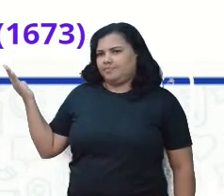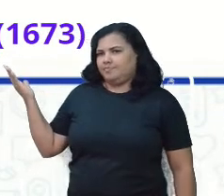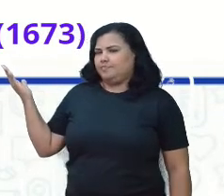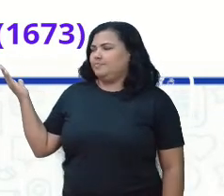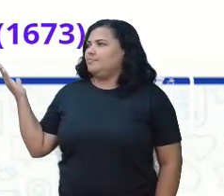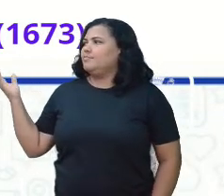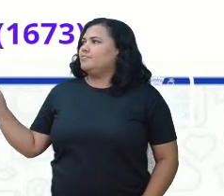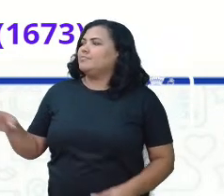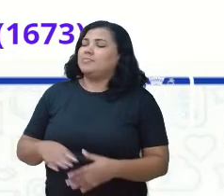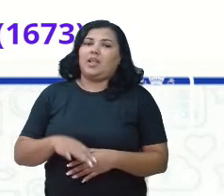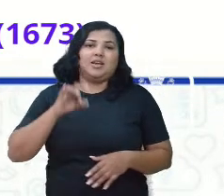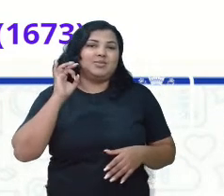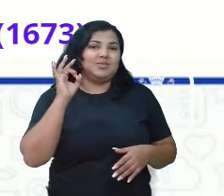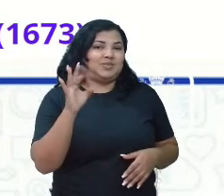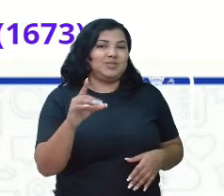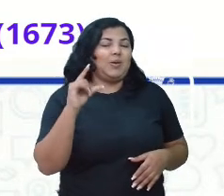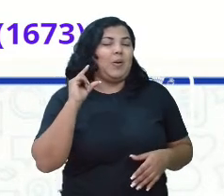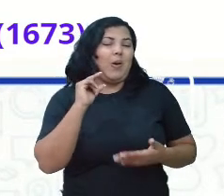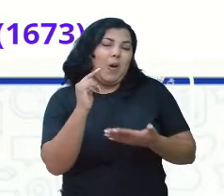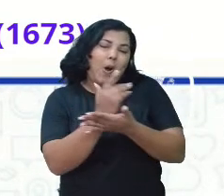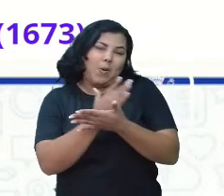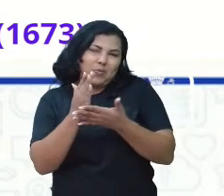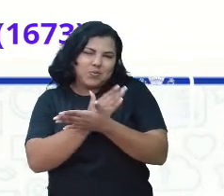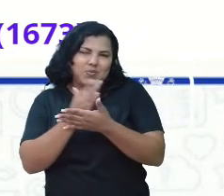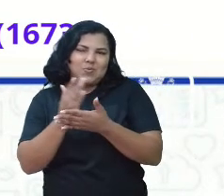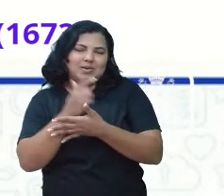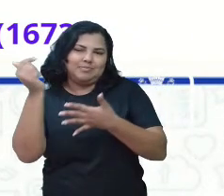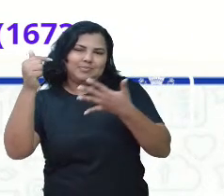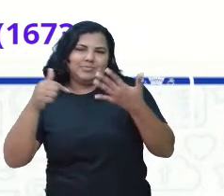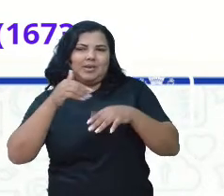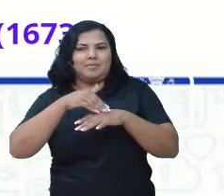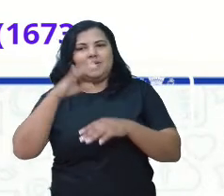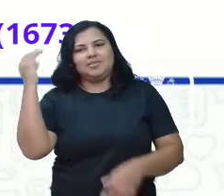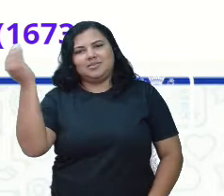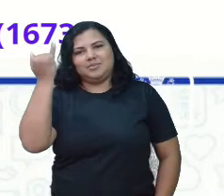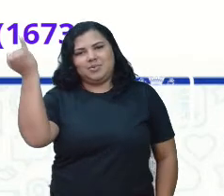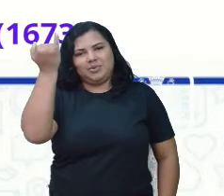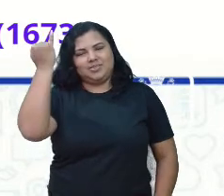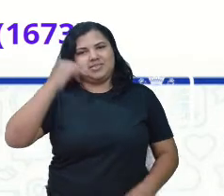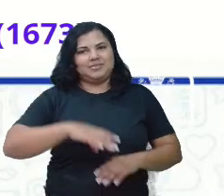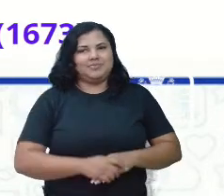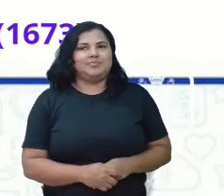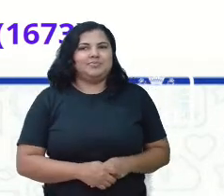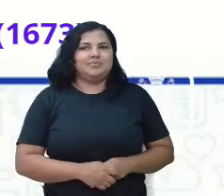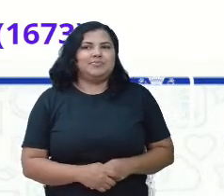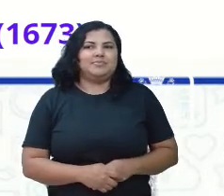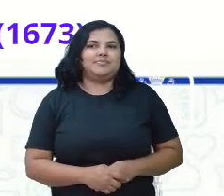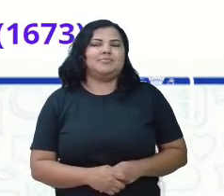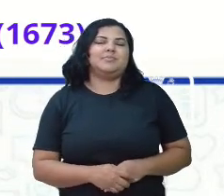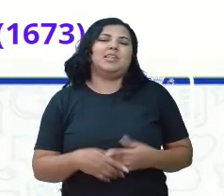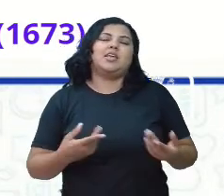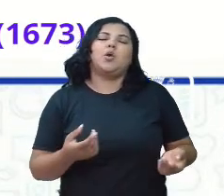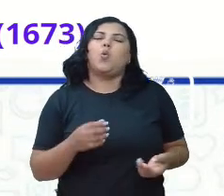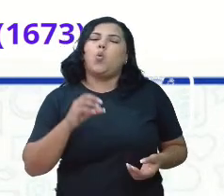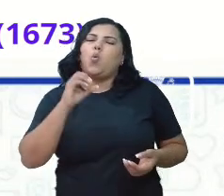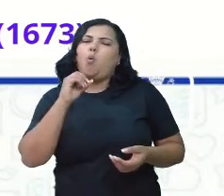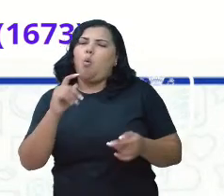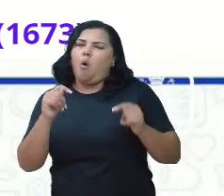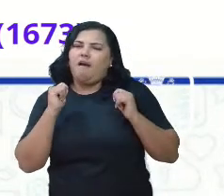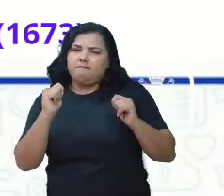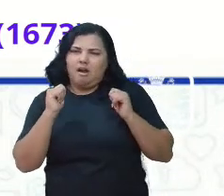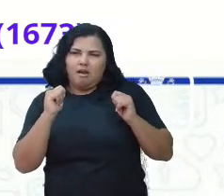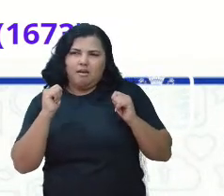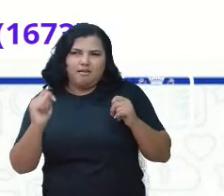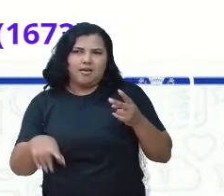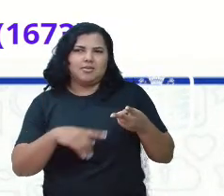Aqui também é só um pouquinho, né, das peças mais importantes do Molière. Então, tem aí o Avarento. As